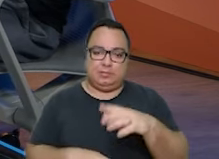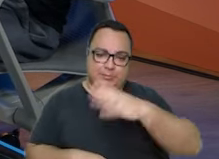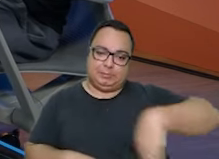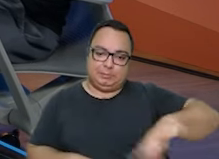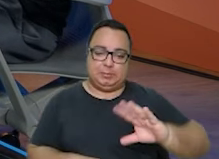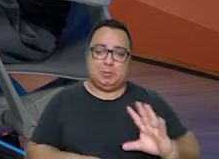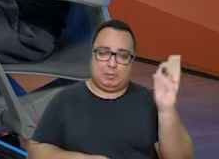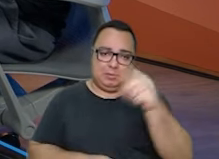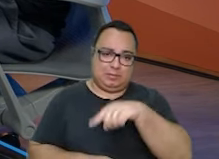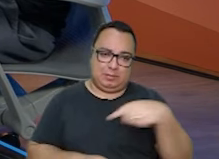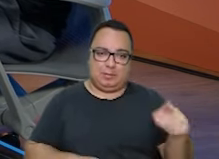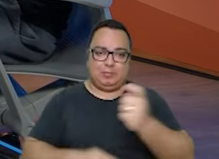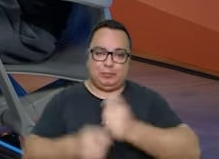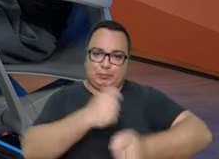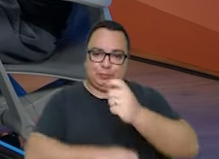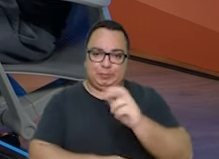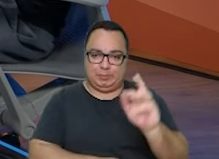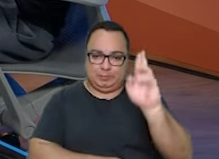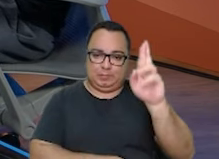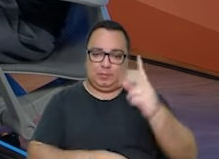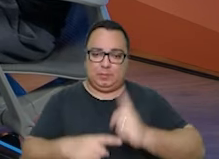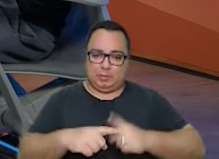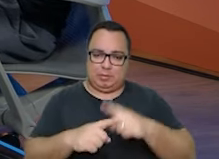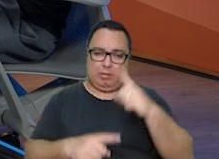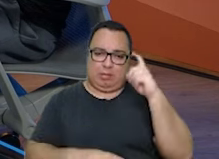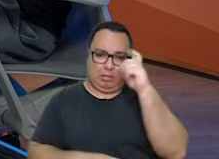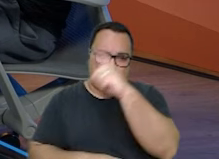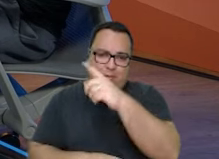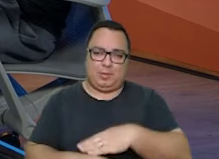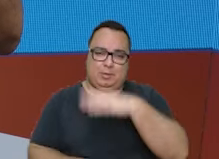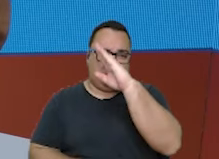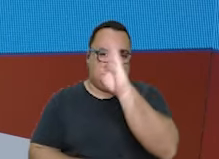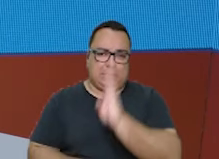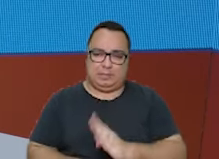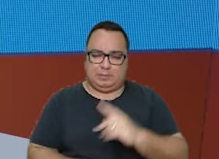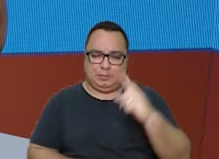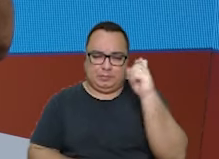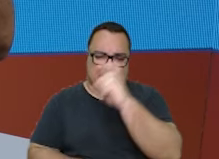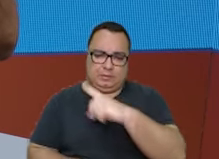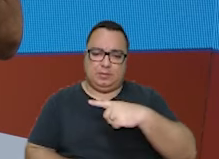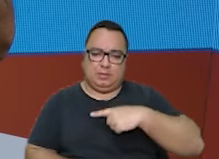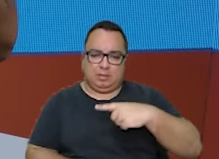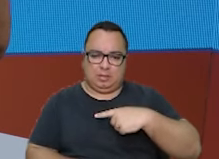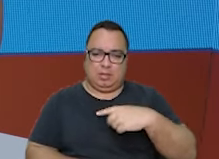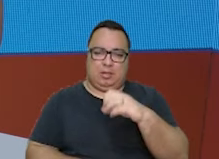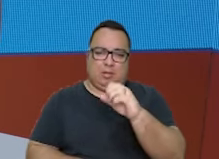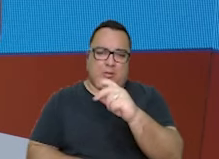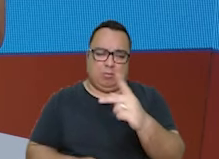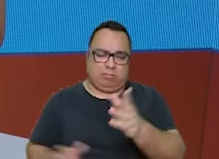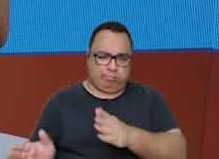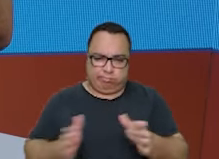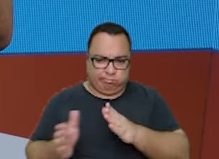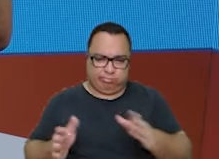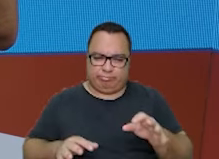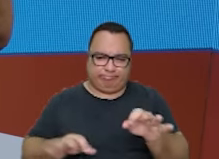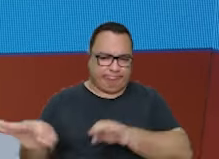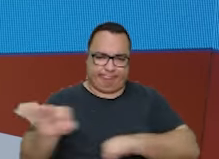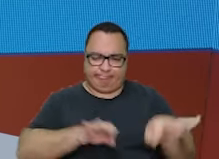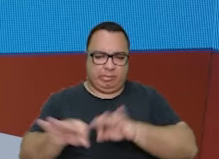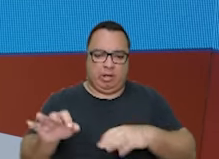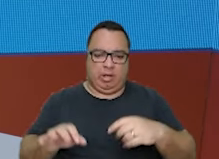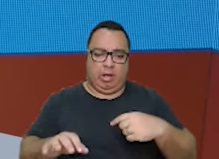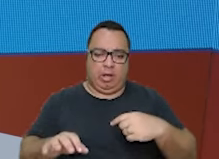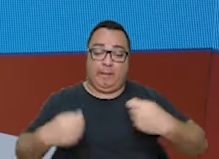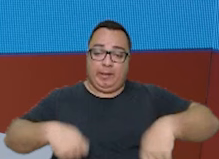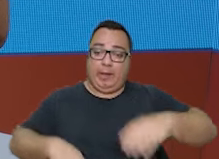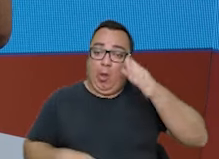negócio porque o negócio é complicadíssimo de ser ter no Brasil né a operação às vezes do negócio é muito complexa e tal então o espírito curioso que